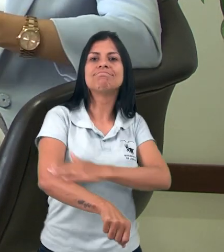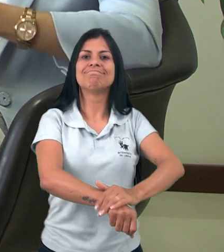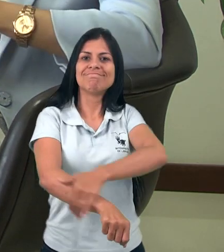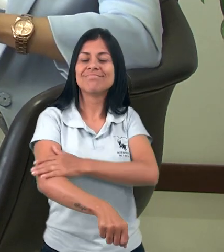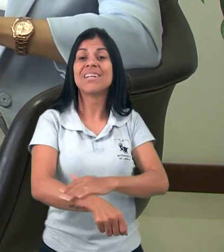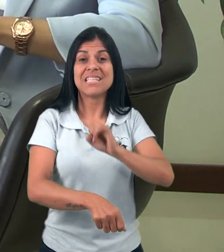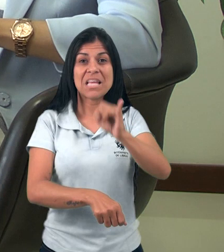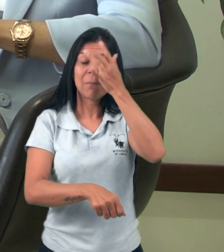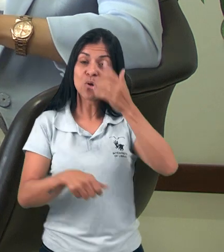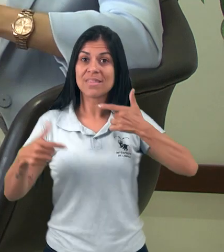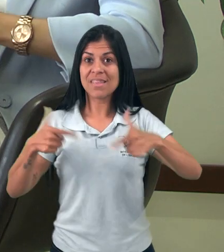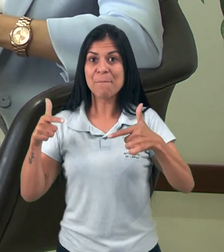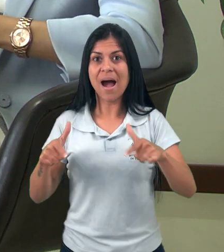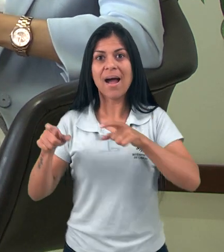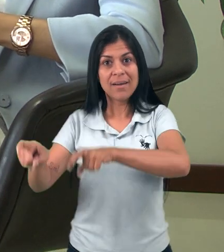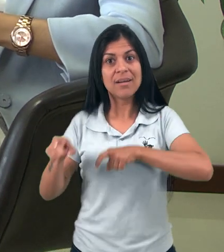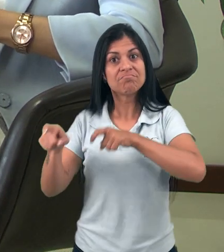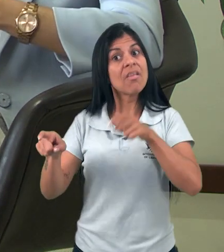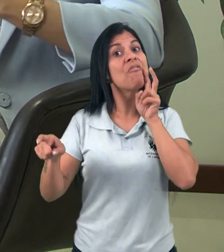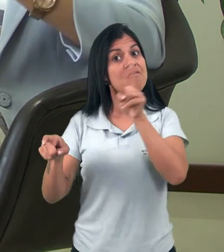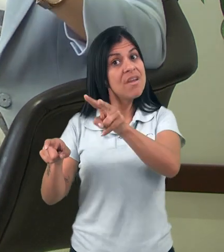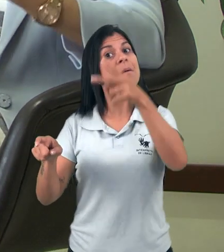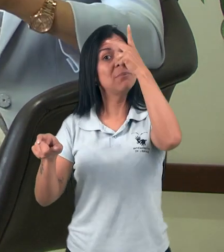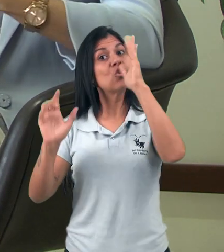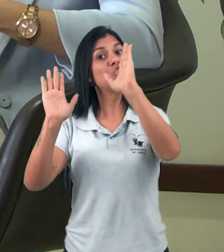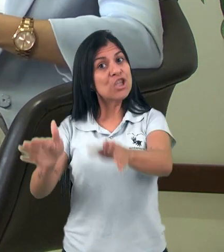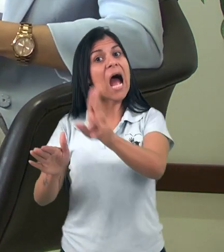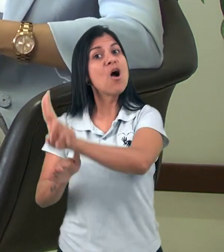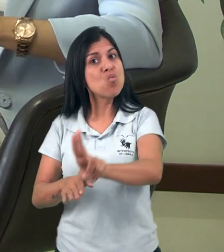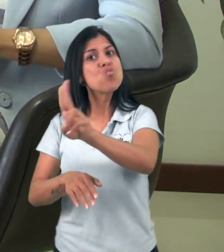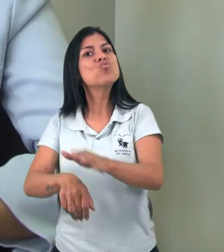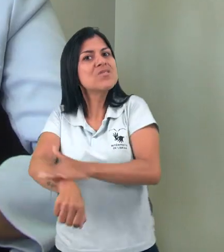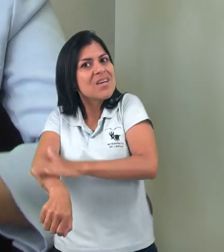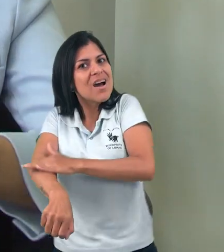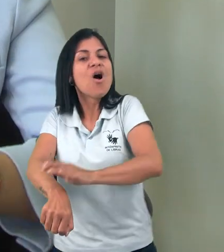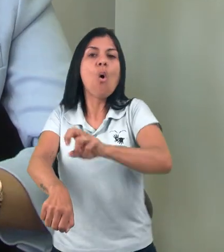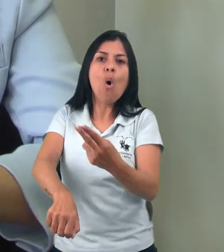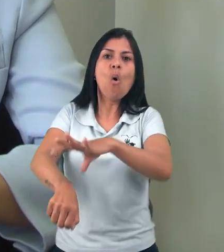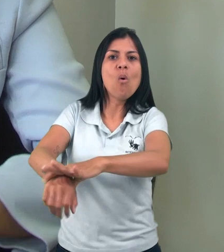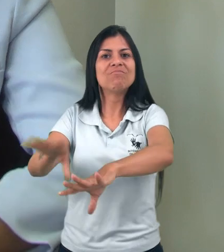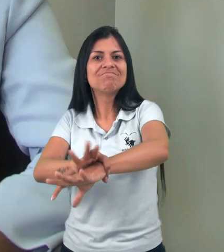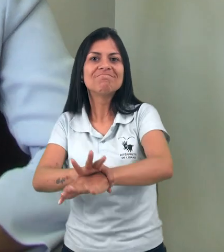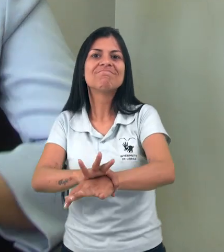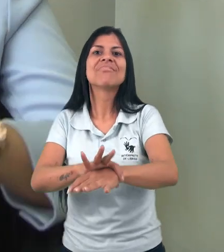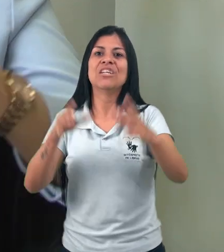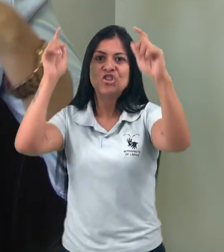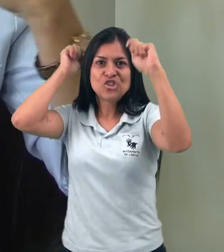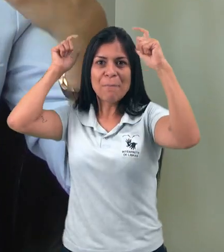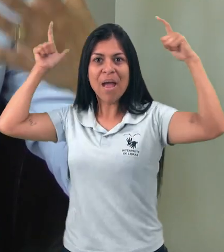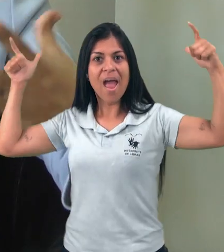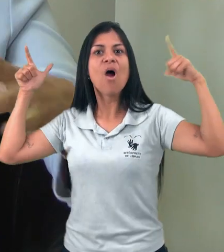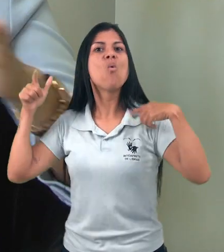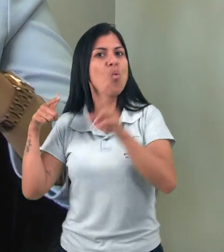Então, mesmo nas pessoas que trabalham na lavoura, a gente já vê esse cuidado de usar a barreira, a camisa de manga